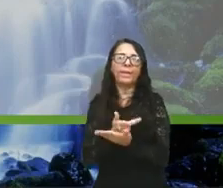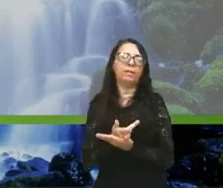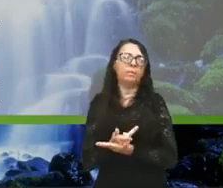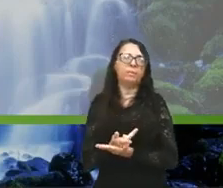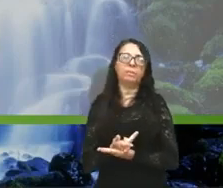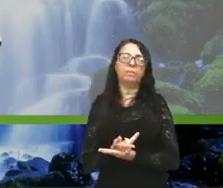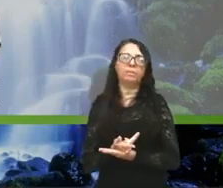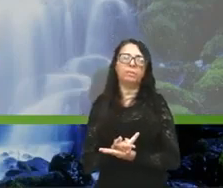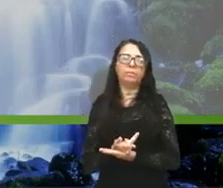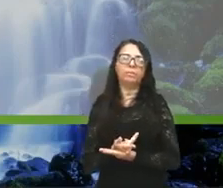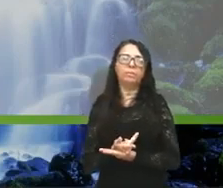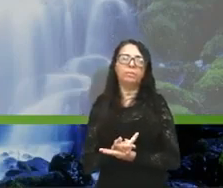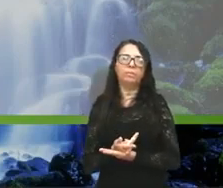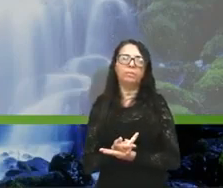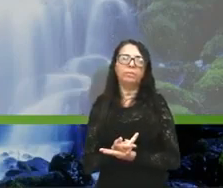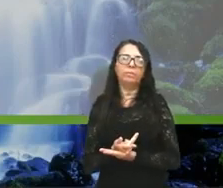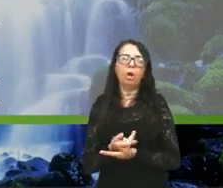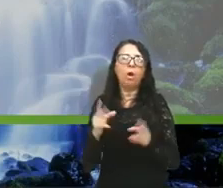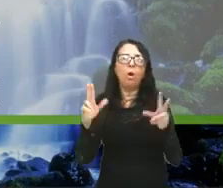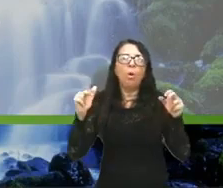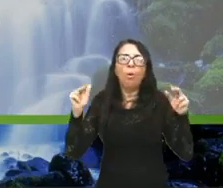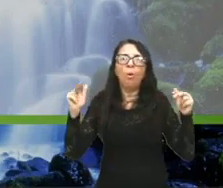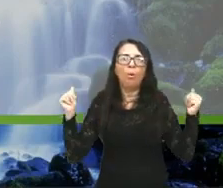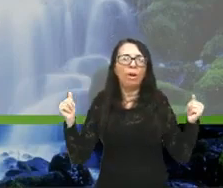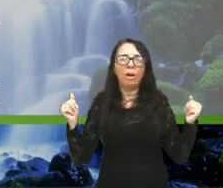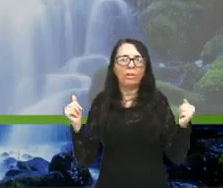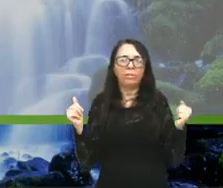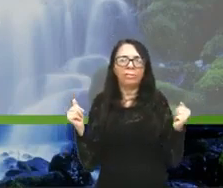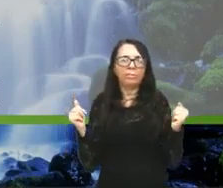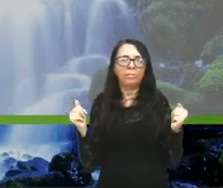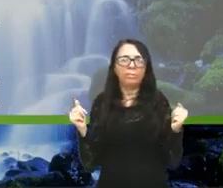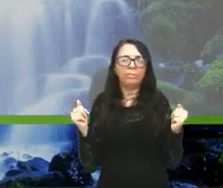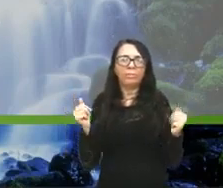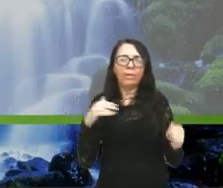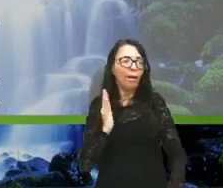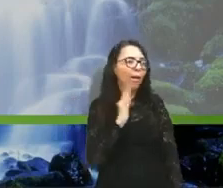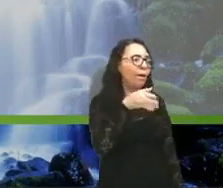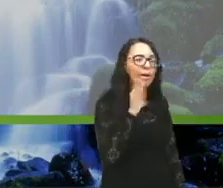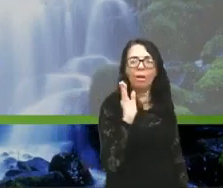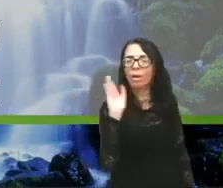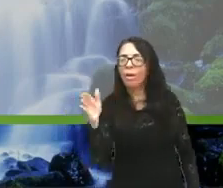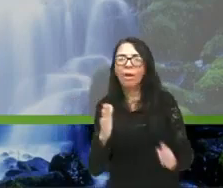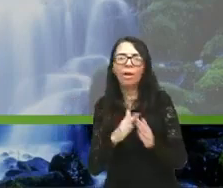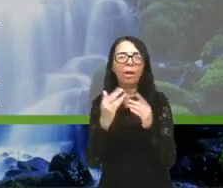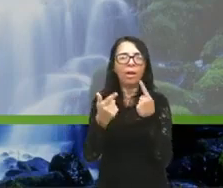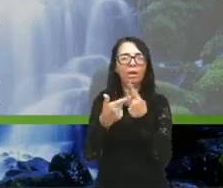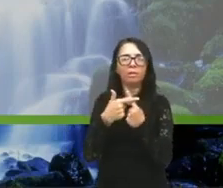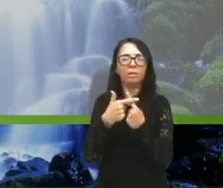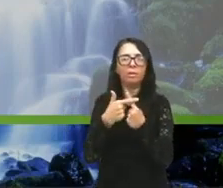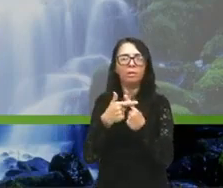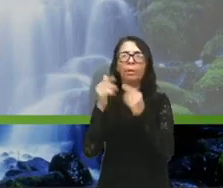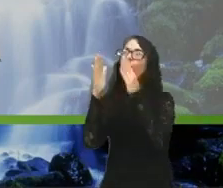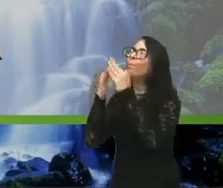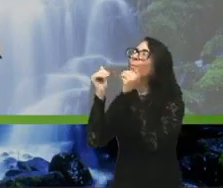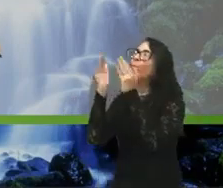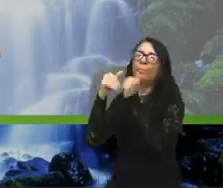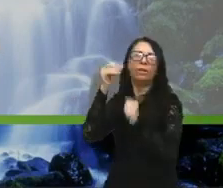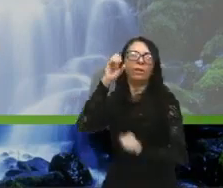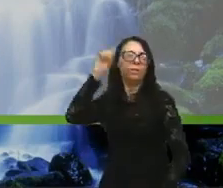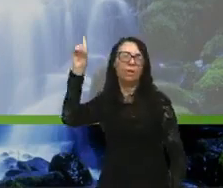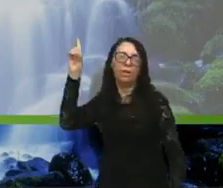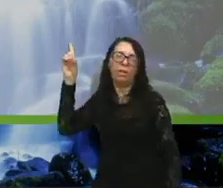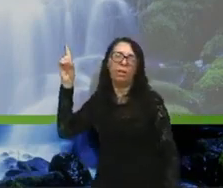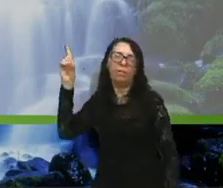uma campanha para o sucesso pessoal, para atingir uma vida